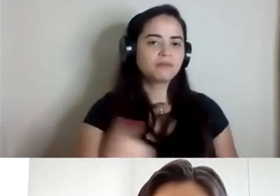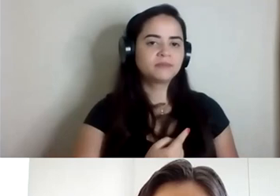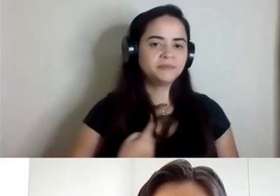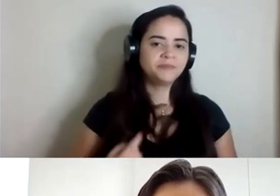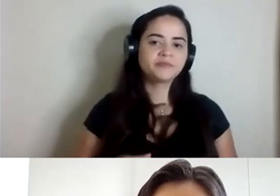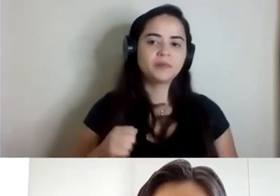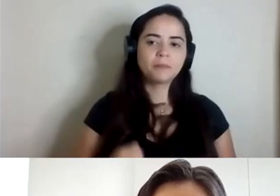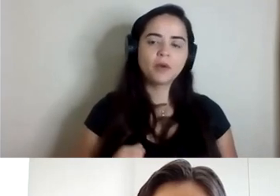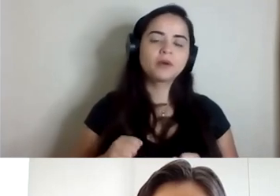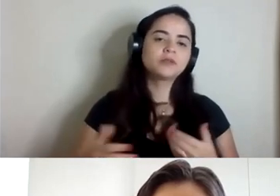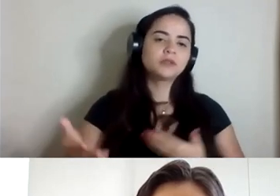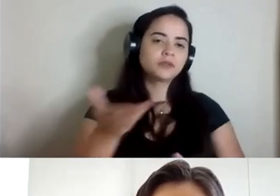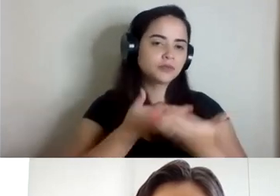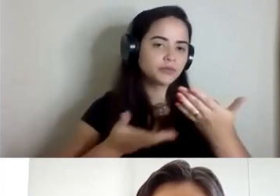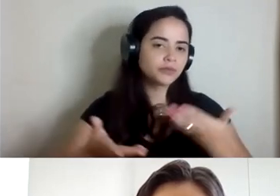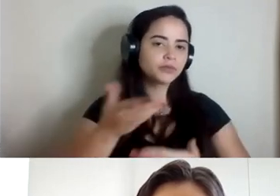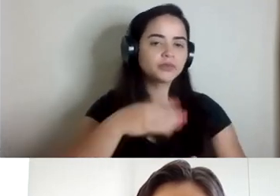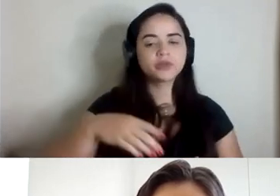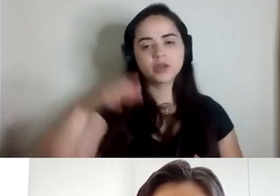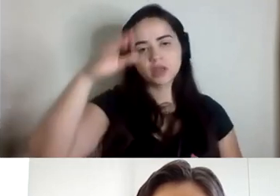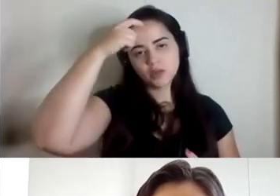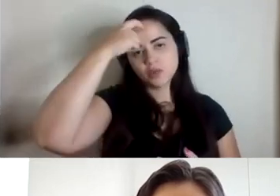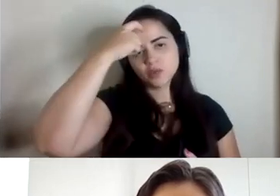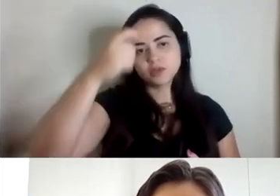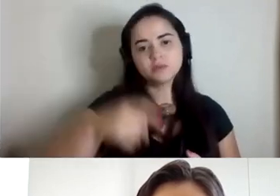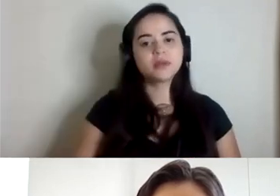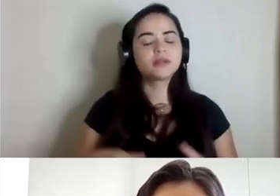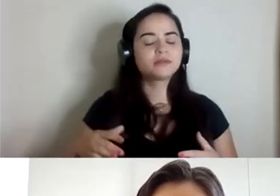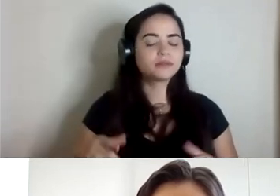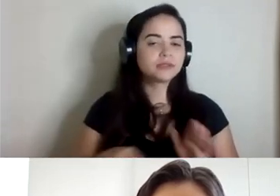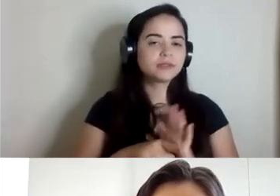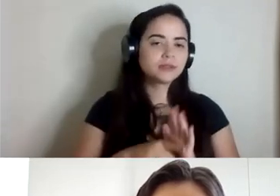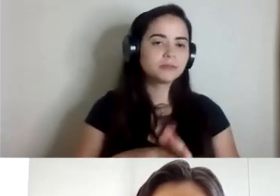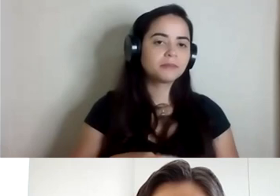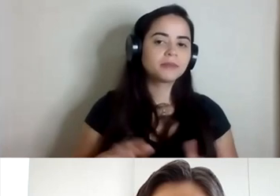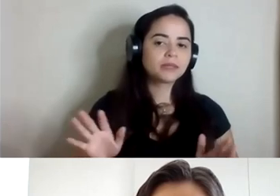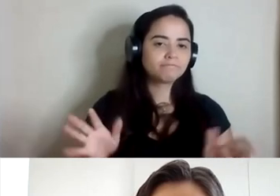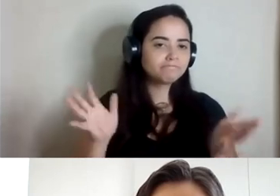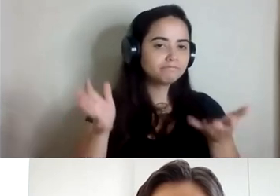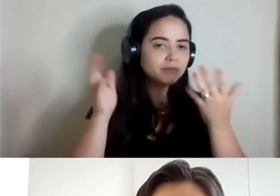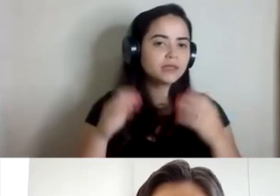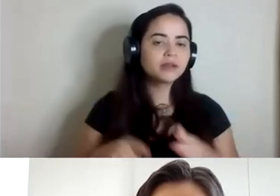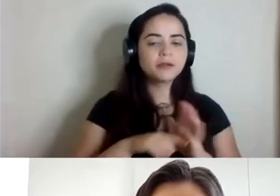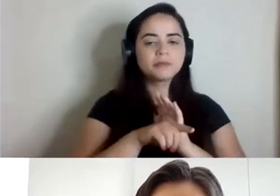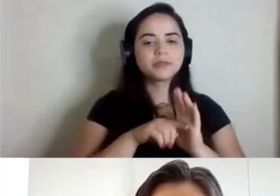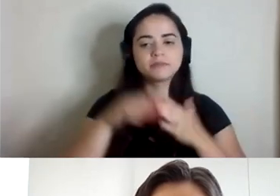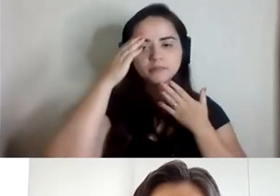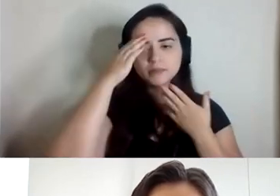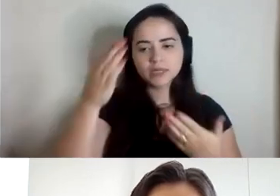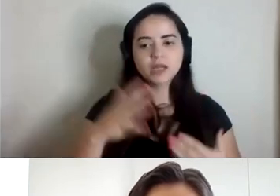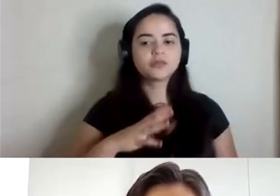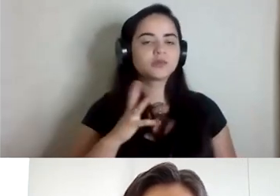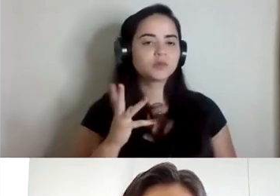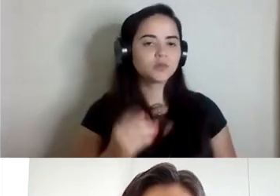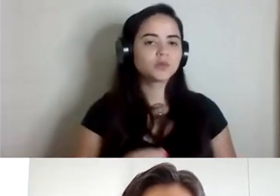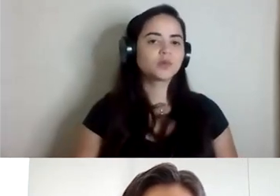os nossos conhecimentos e também se inspirar para as nossas pesquisas. Obrigada a todos e todas pela presença e vamos então